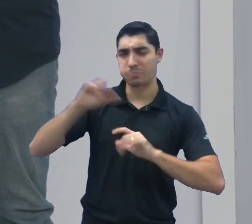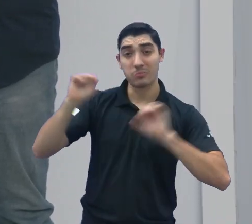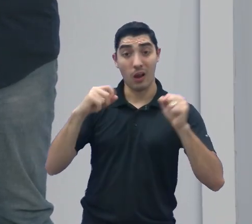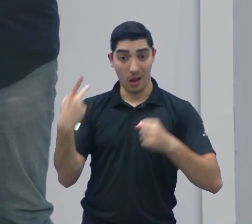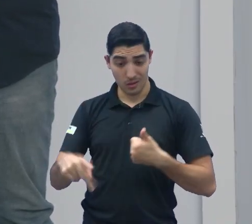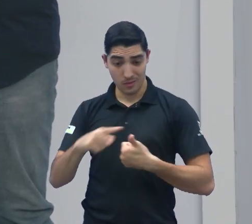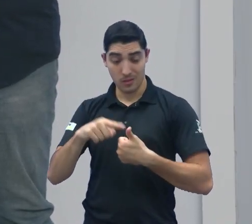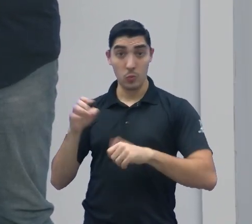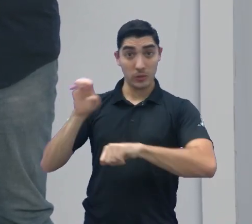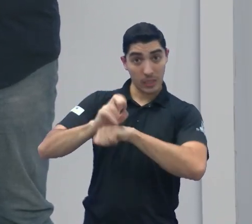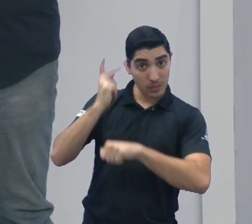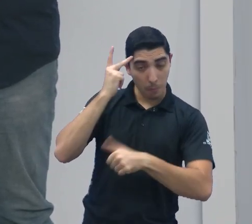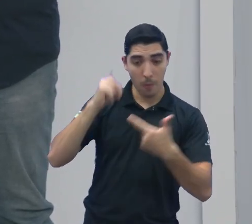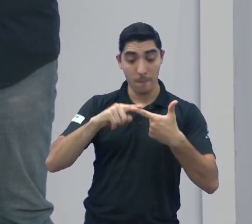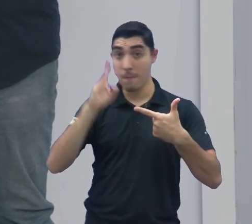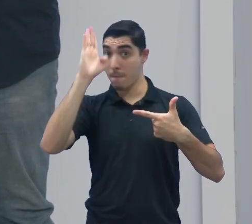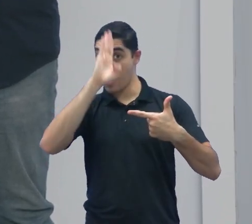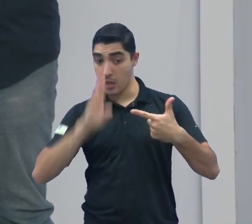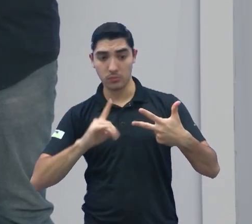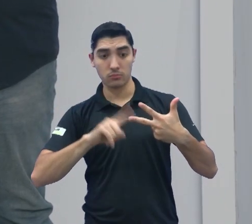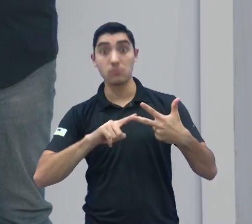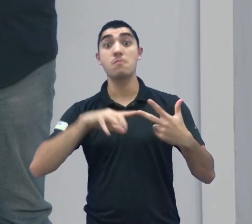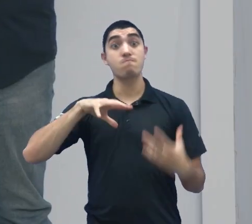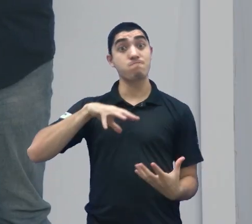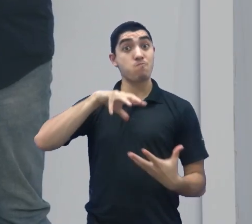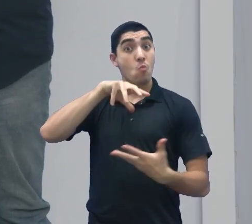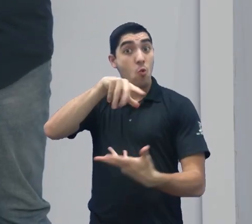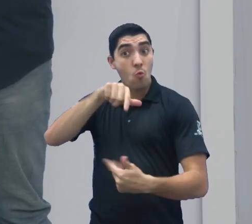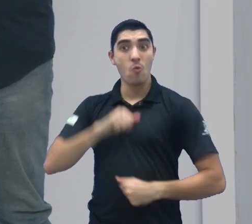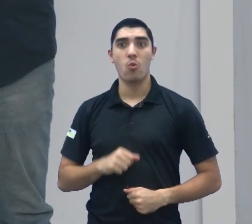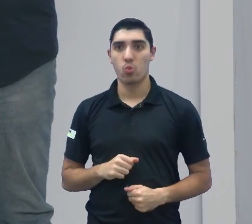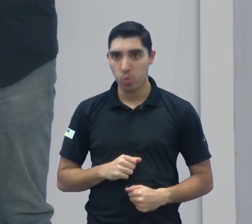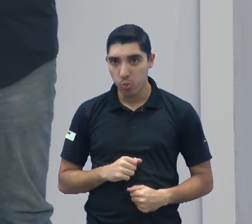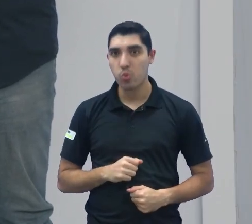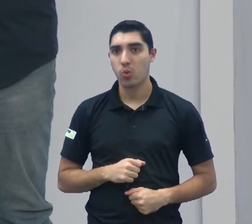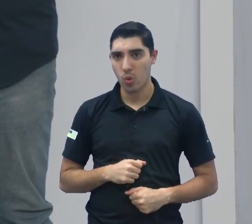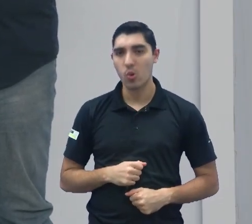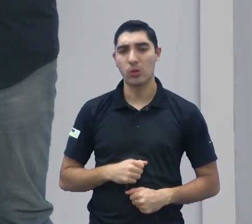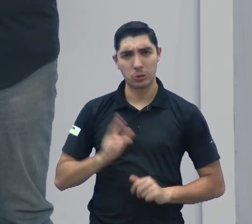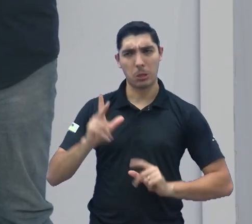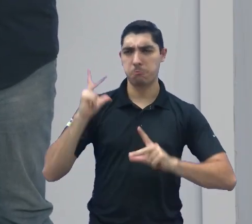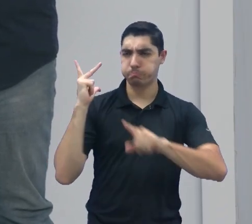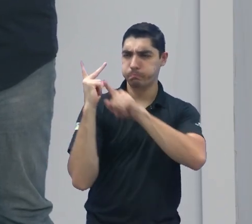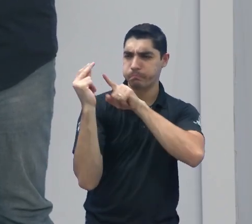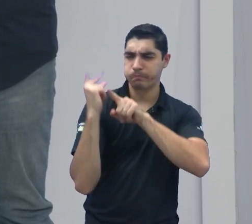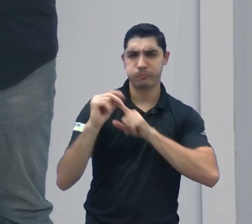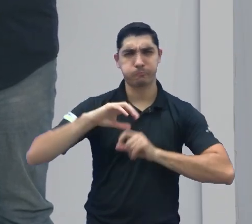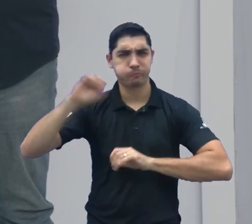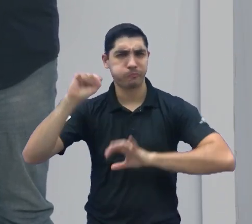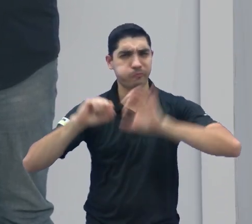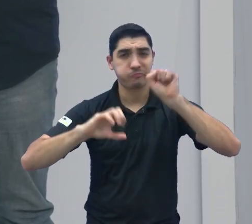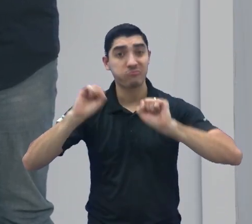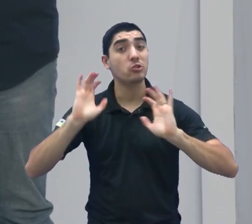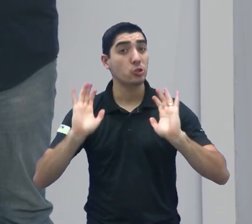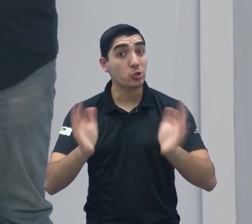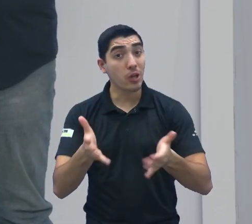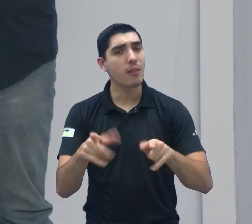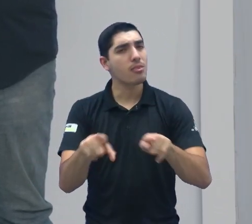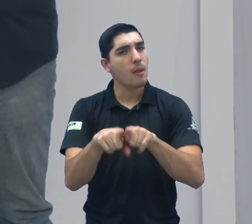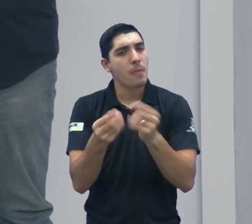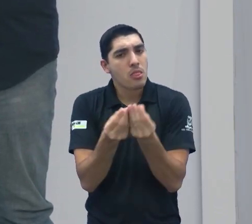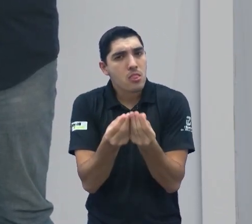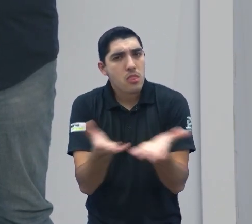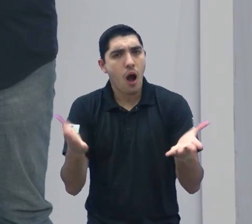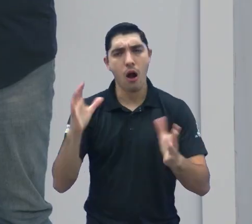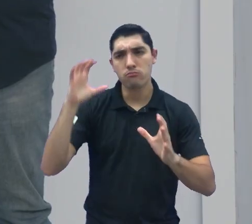Paulo, no Brasil e, por que não, no mundo, com conquistas importantes que passam pelos ensinamentos e muito